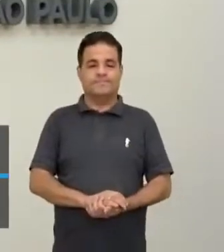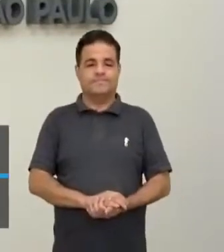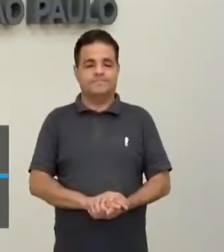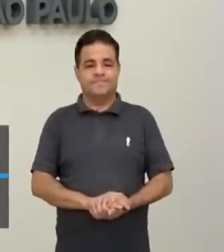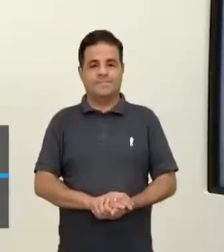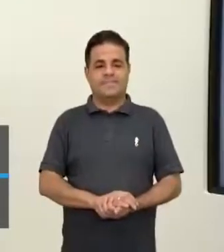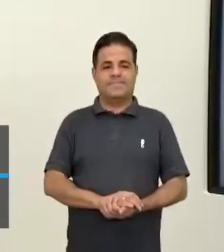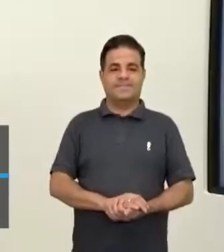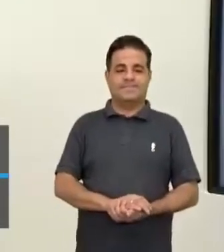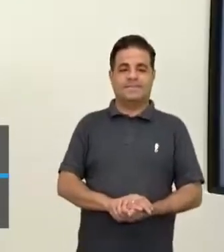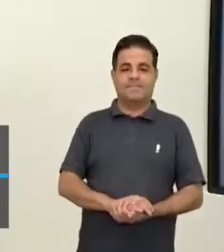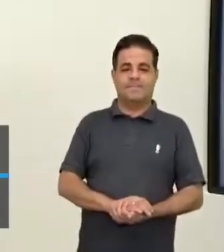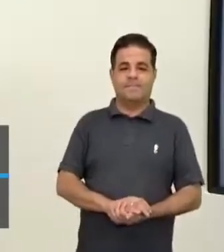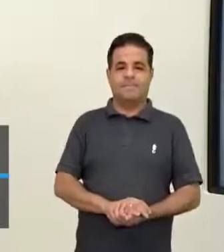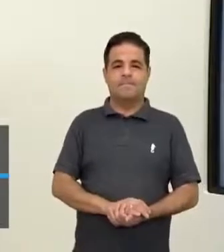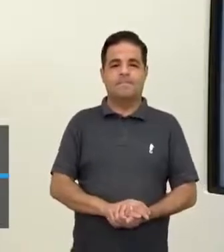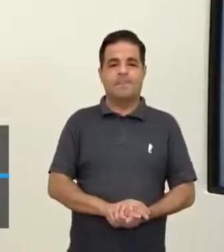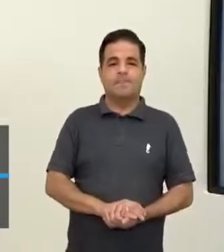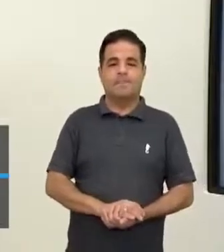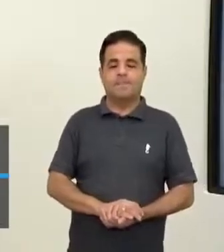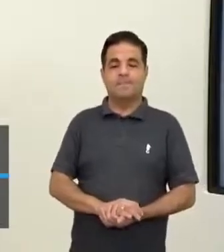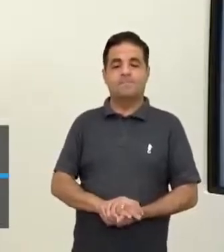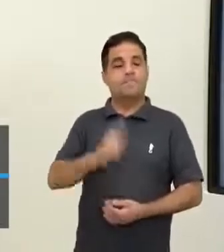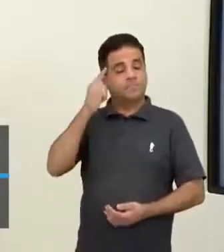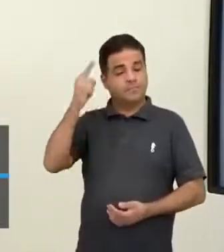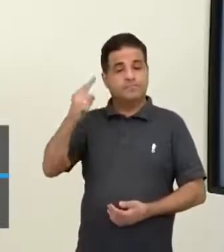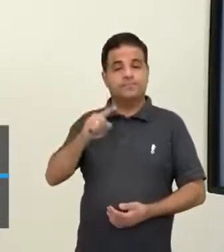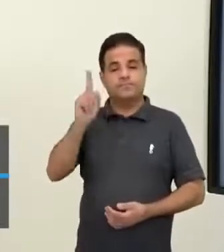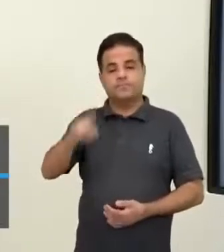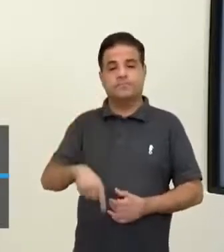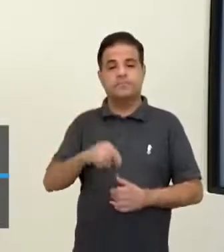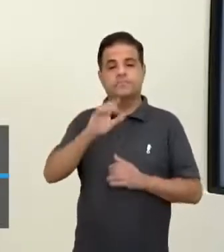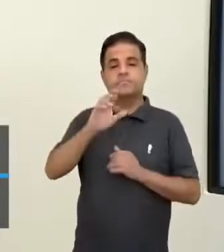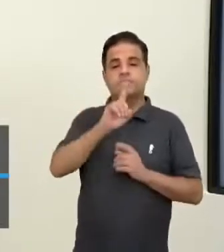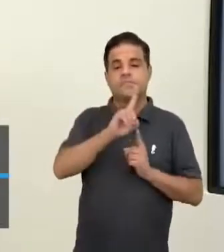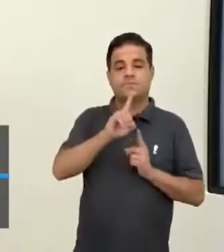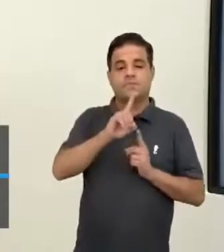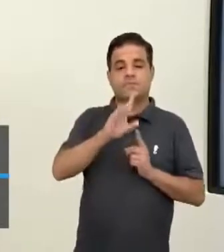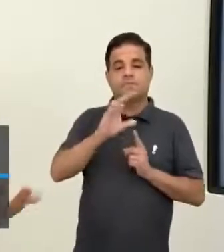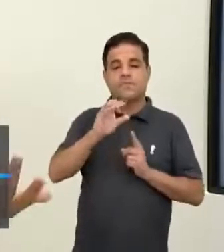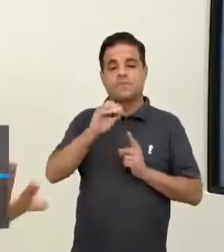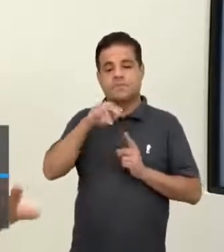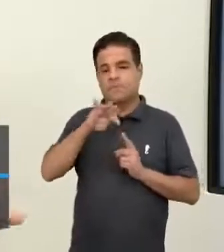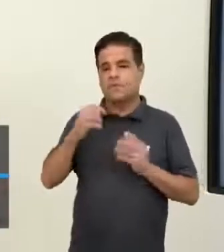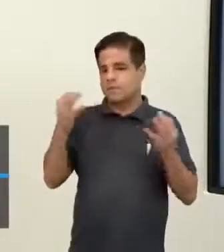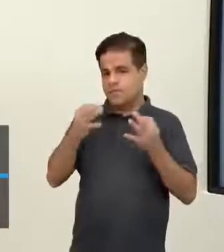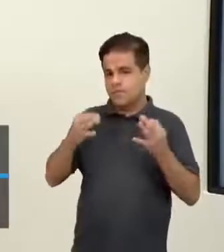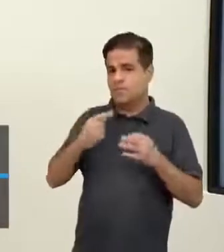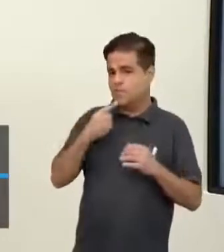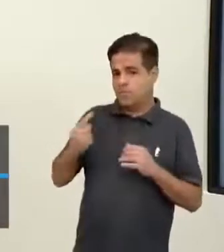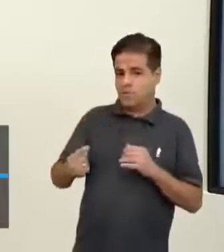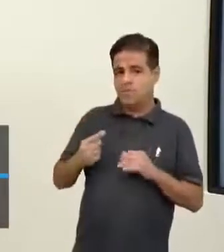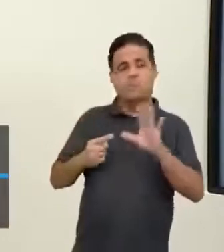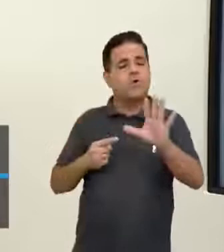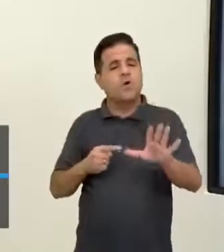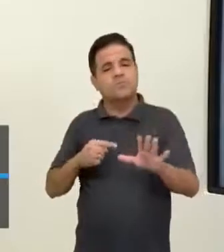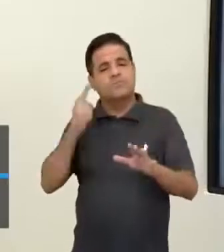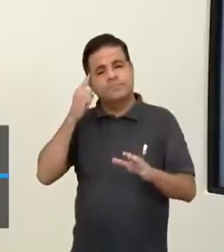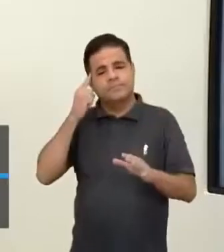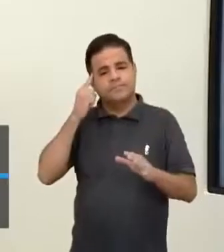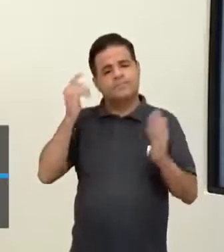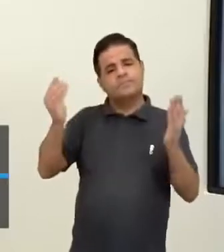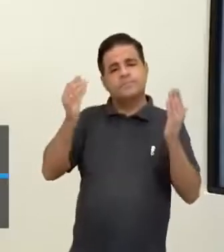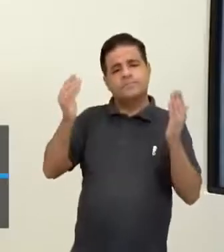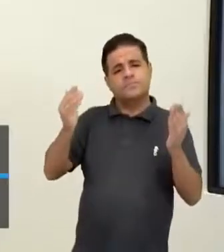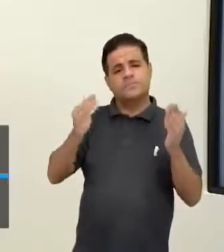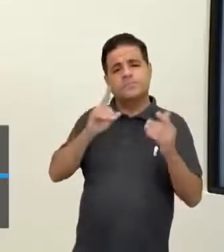eu sempre dou lá... Não, a dica que eu sempre dou lá no denotação e conotação... Tá perfeito o que você falou. Mas é que eles ficam na dúvida,